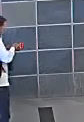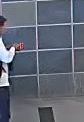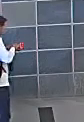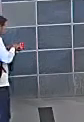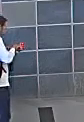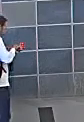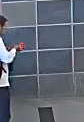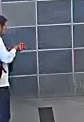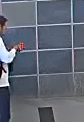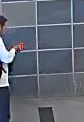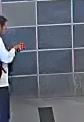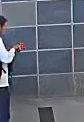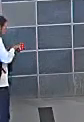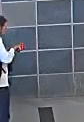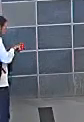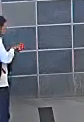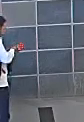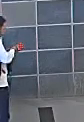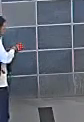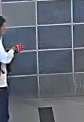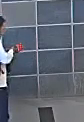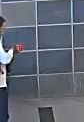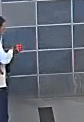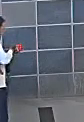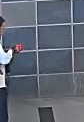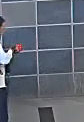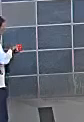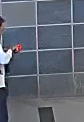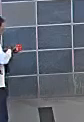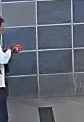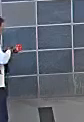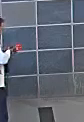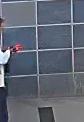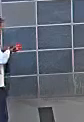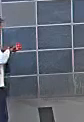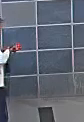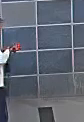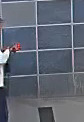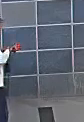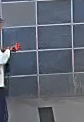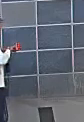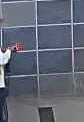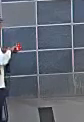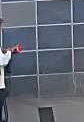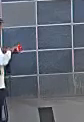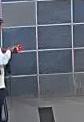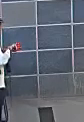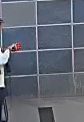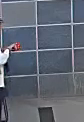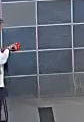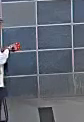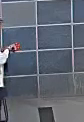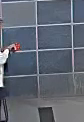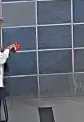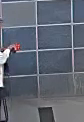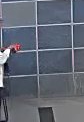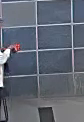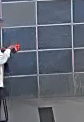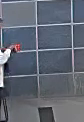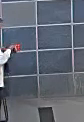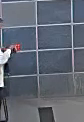os Direitos da Pessoa com Deficiência. O primeiro tratado internacional incorporado